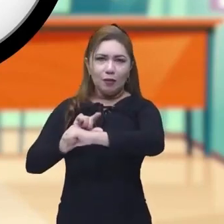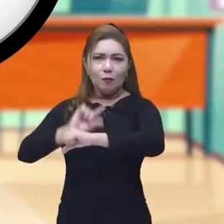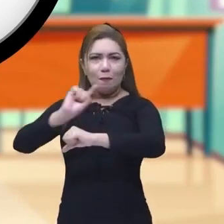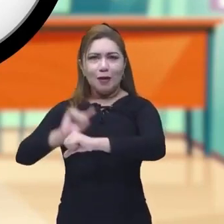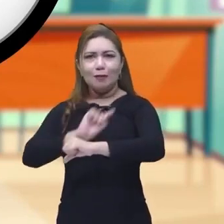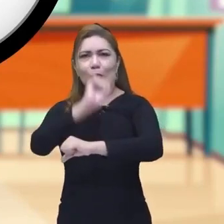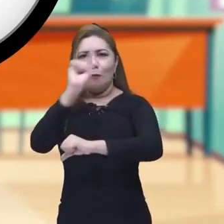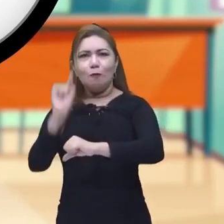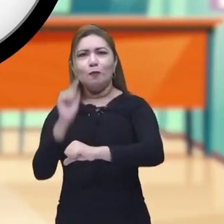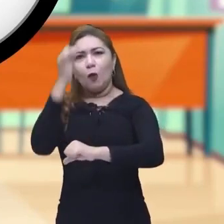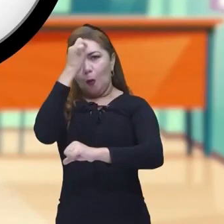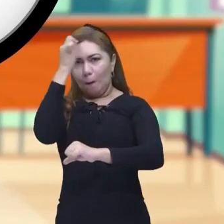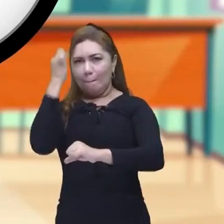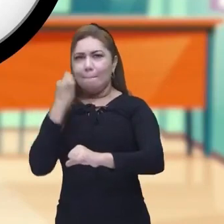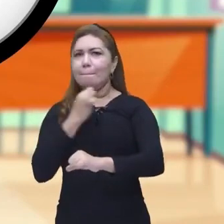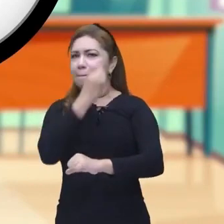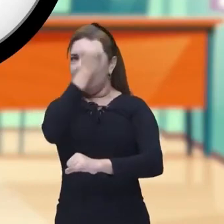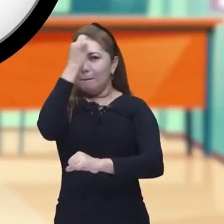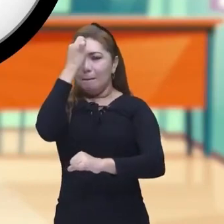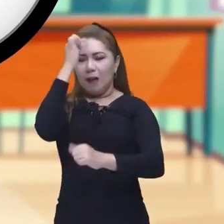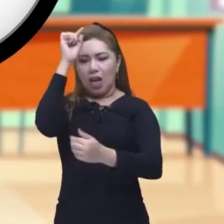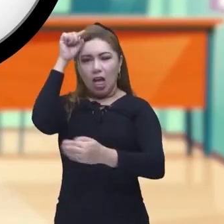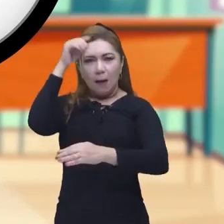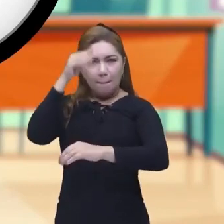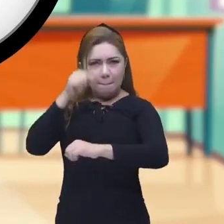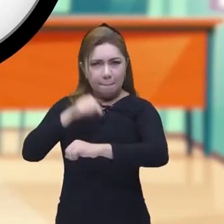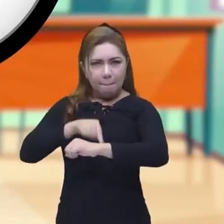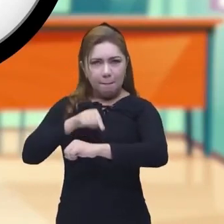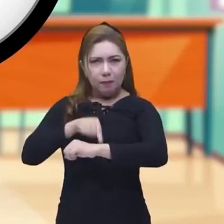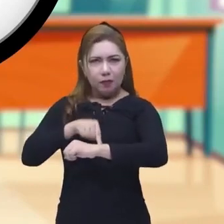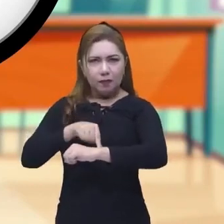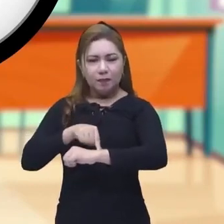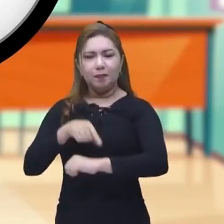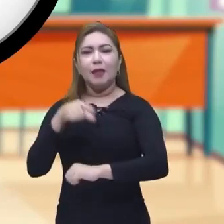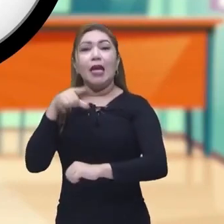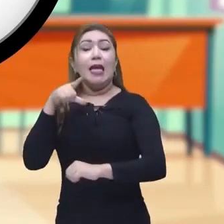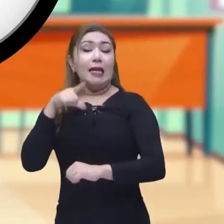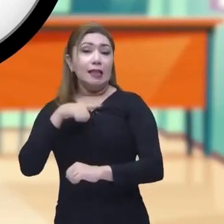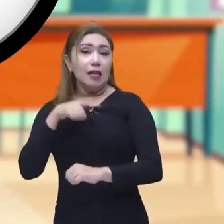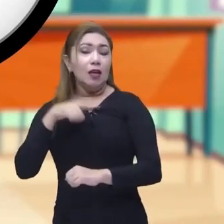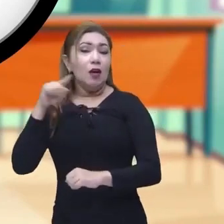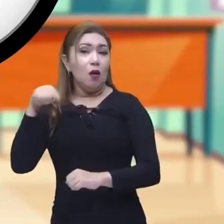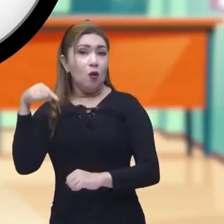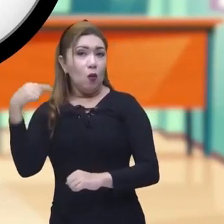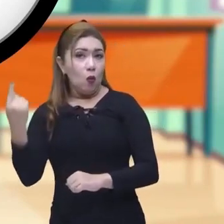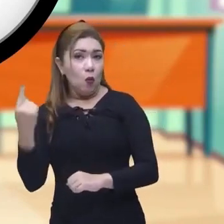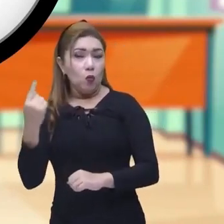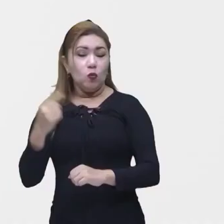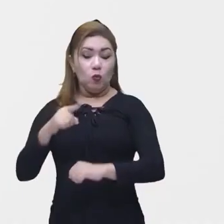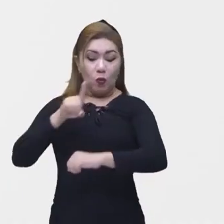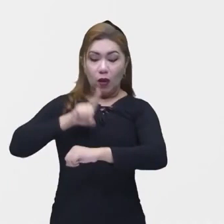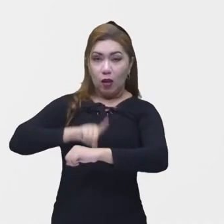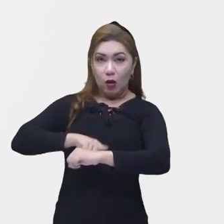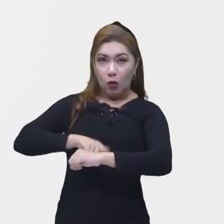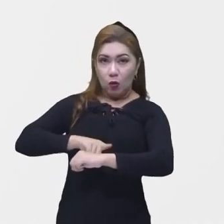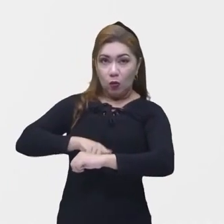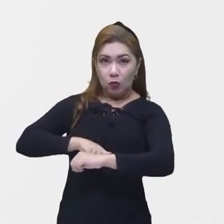professor, só existe relógio desse tipo, relógio de ponteiro? Não, existem também relógios digitais. De olho na